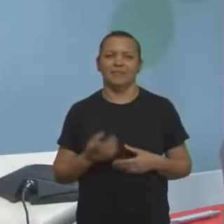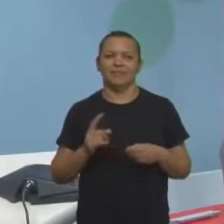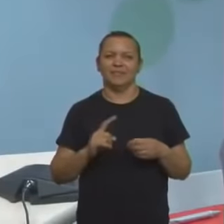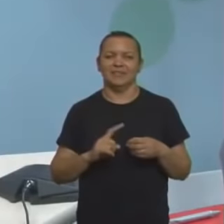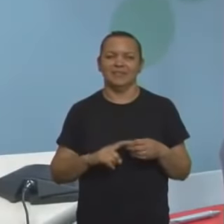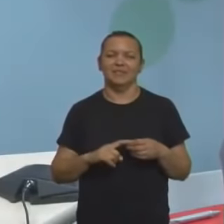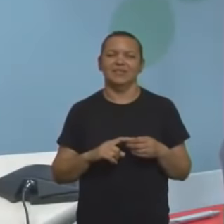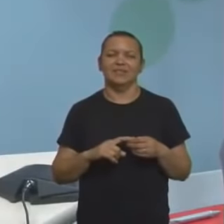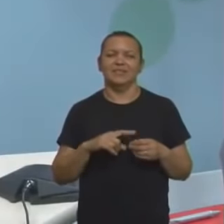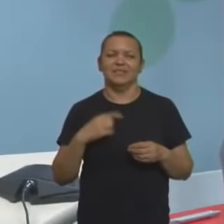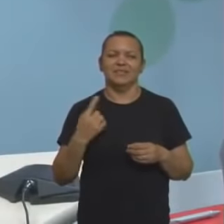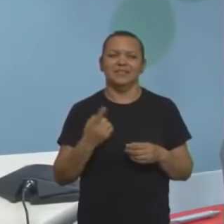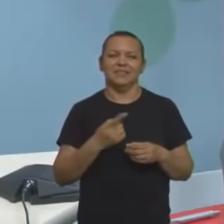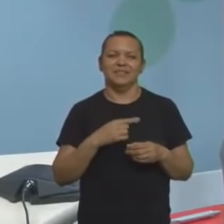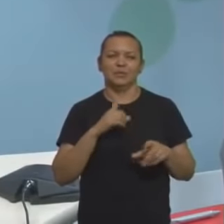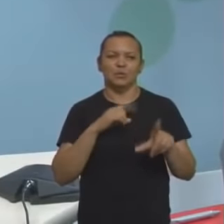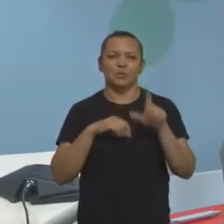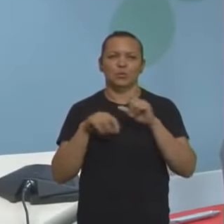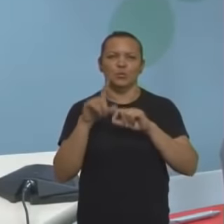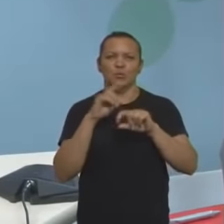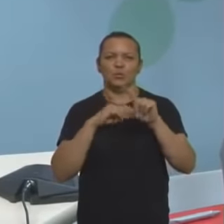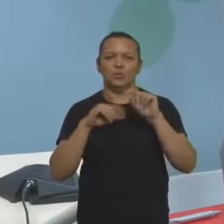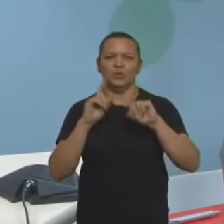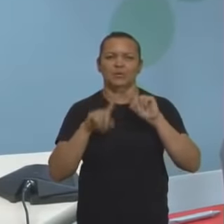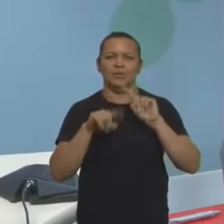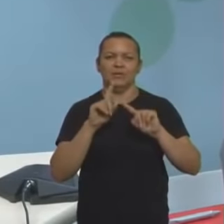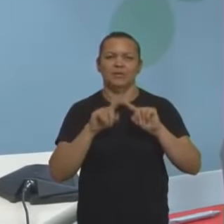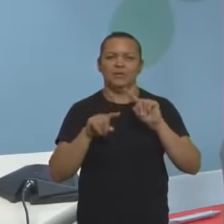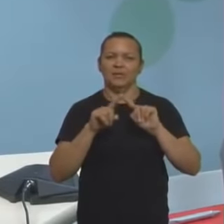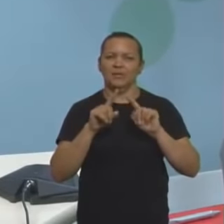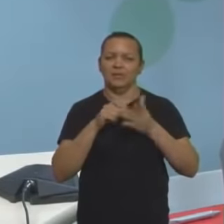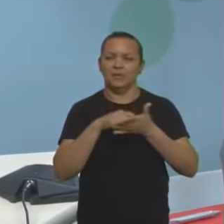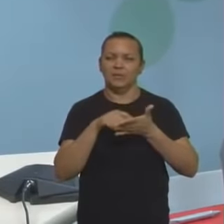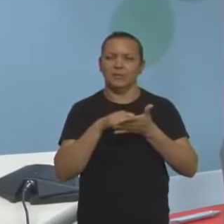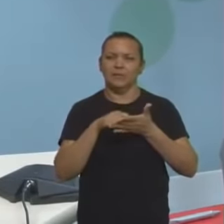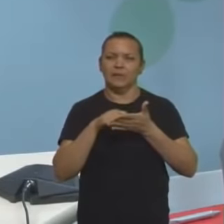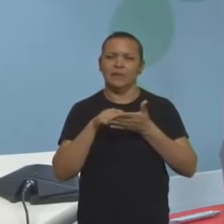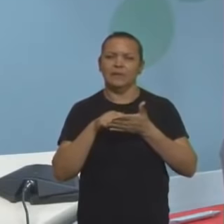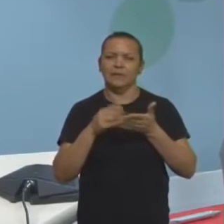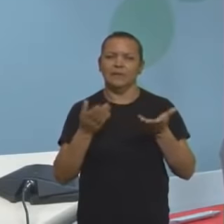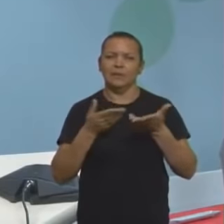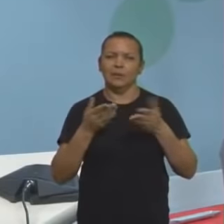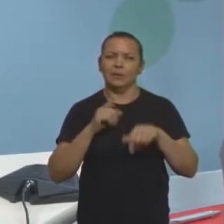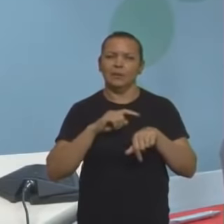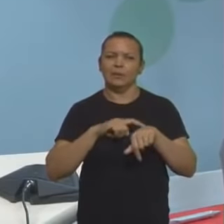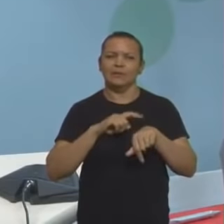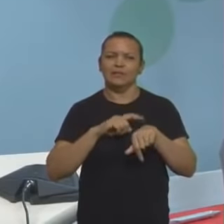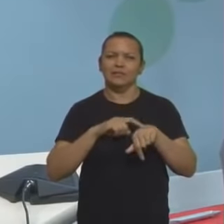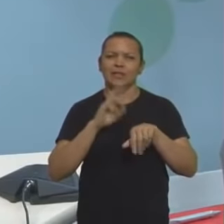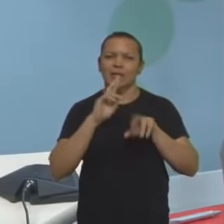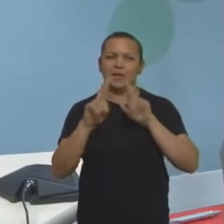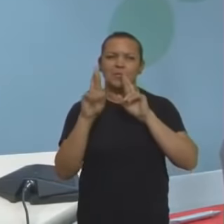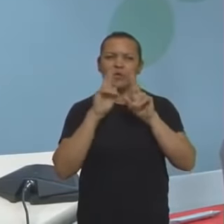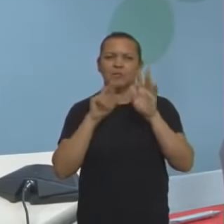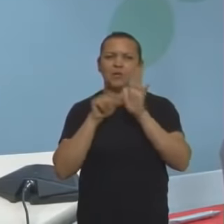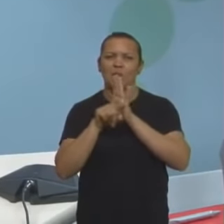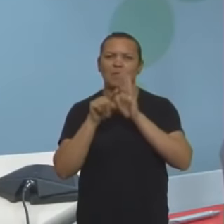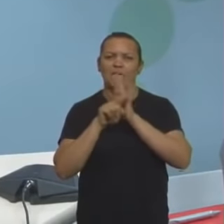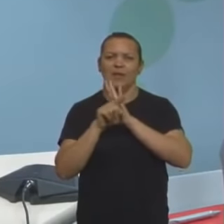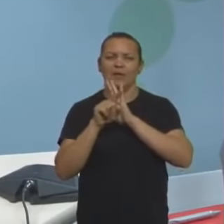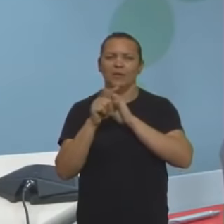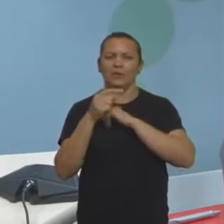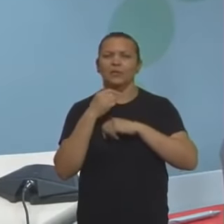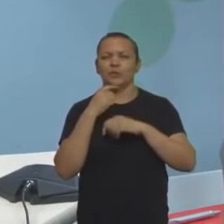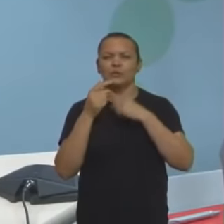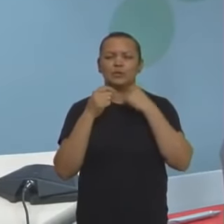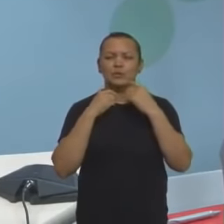Voltamos, né? Recolhemos aí os materiais para as nossas anotações. Hoje a gente vai ter um tempinho para responder questões, né? As dúvidas